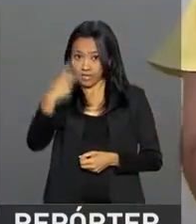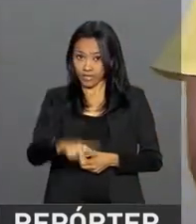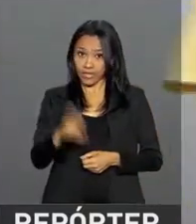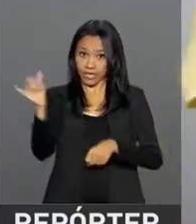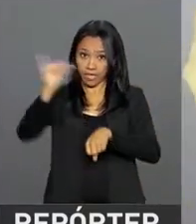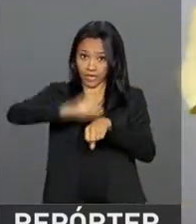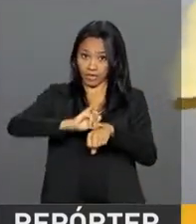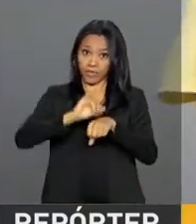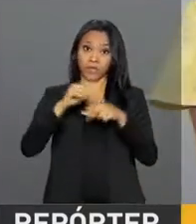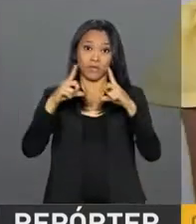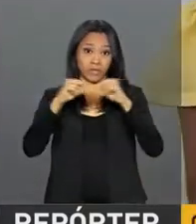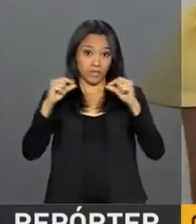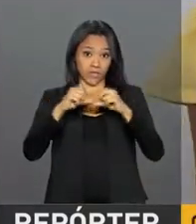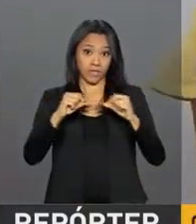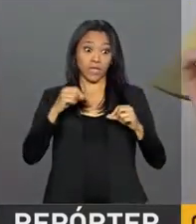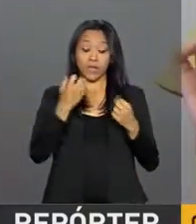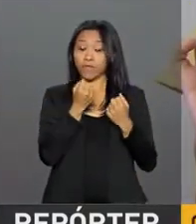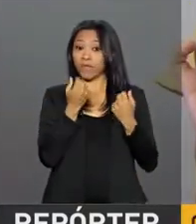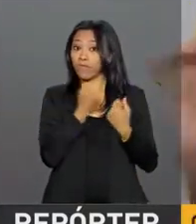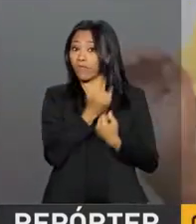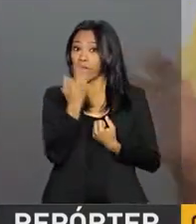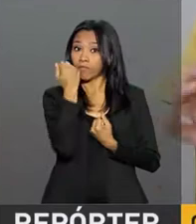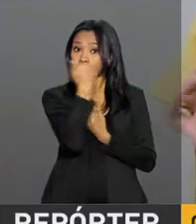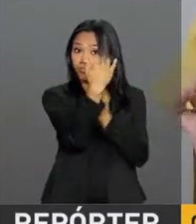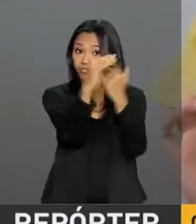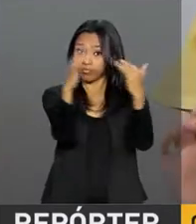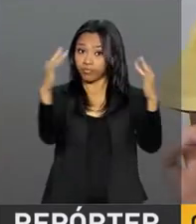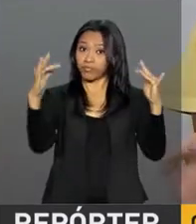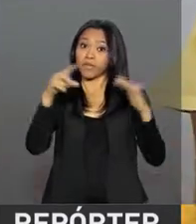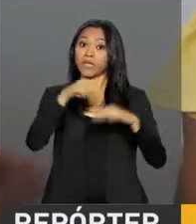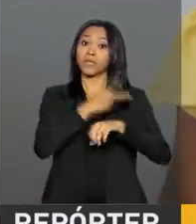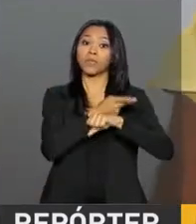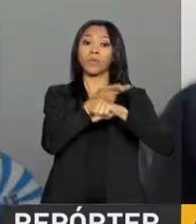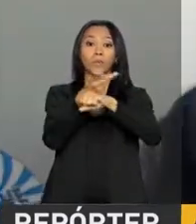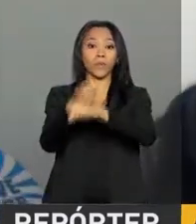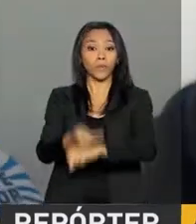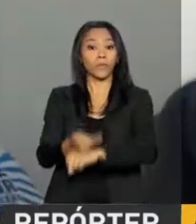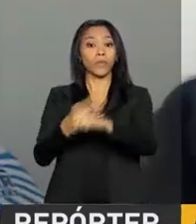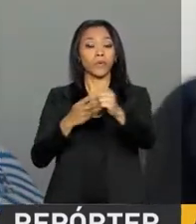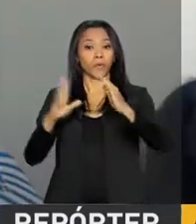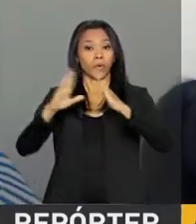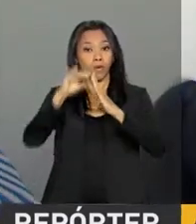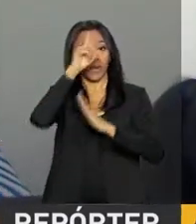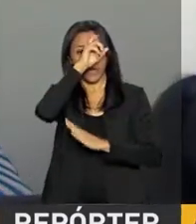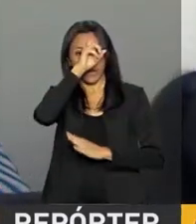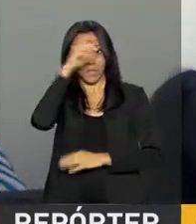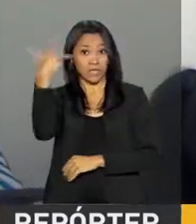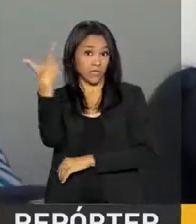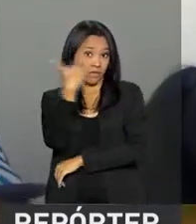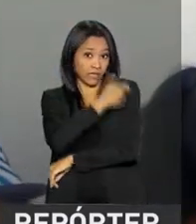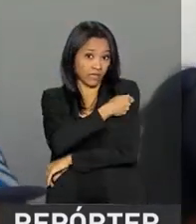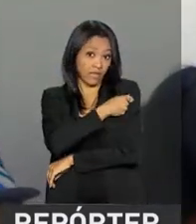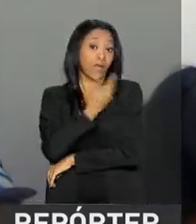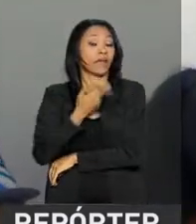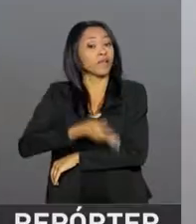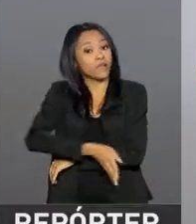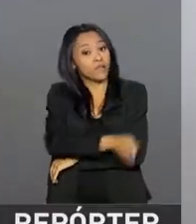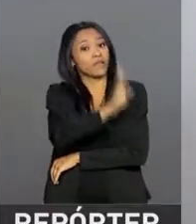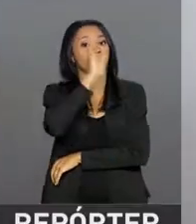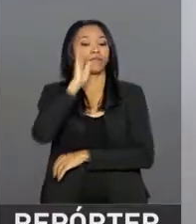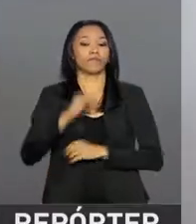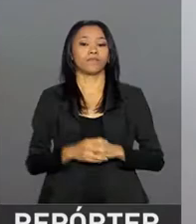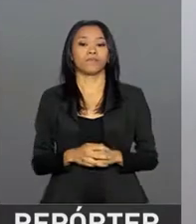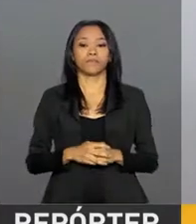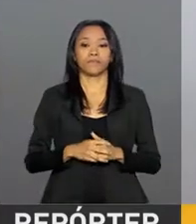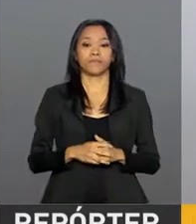Como a região é cercada por matas, ele foi a um posto de saúde da capital federal para se vacinar contra a febre amarela e viajar protegido. Eu estou